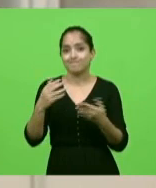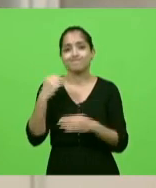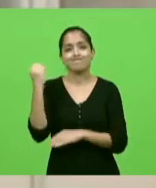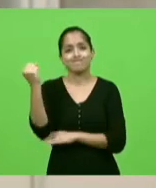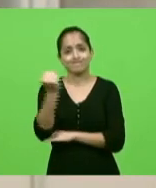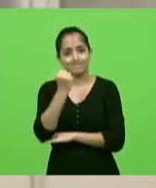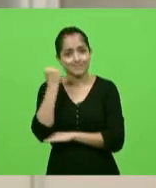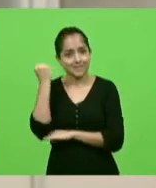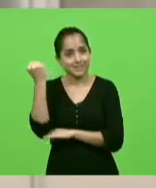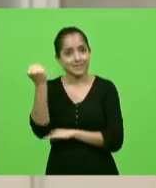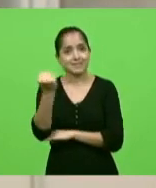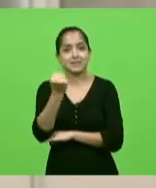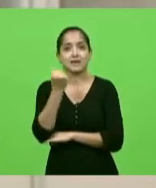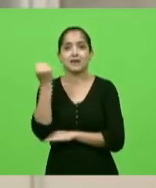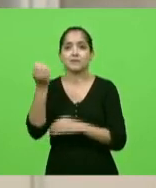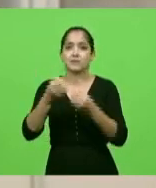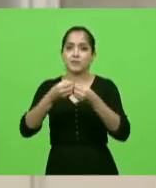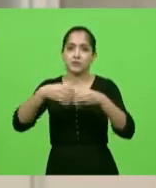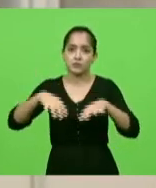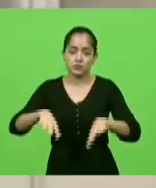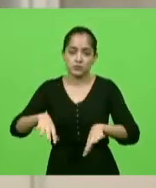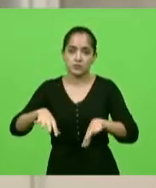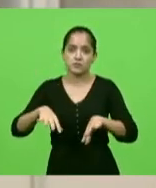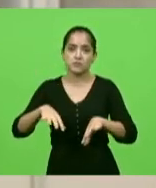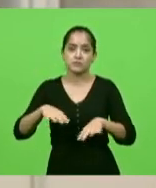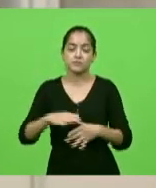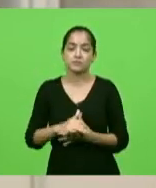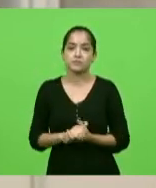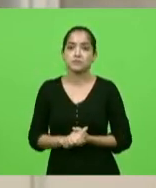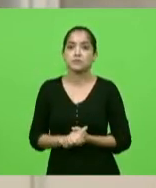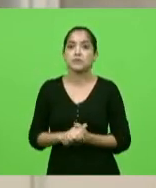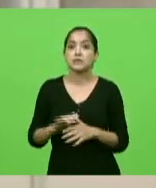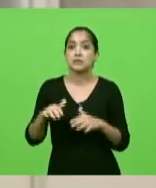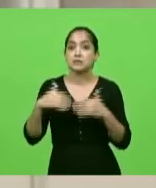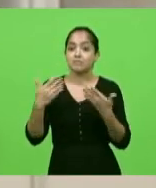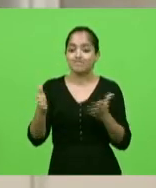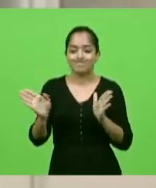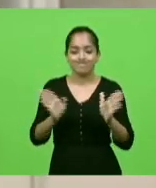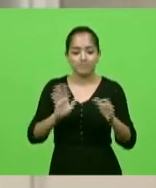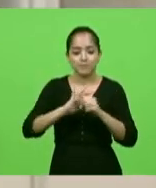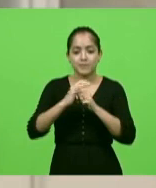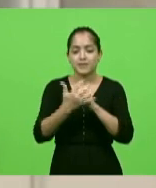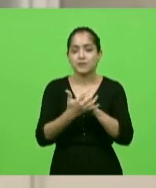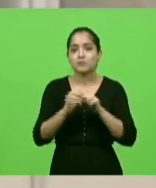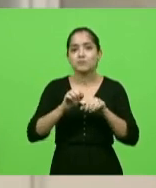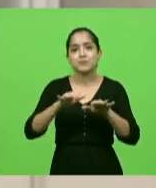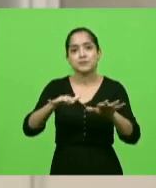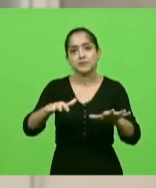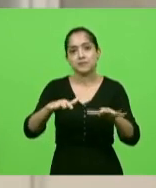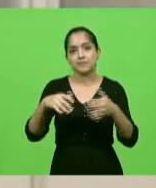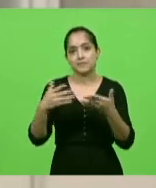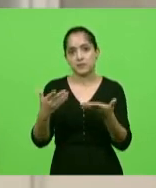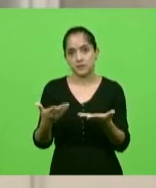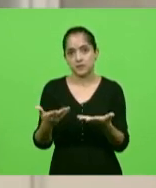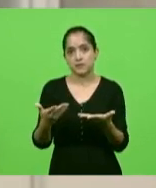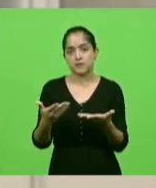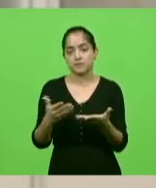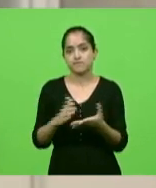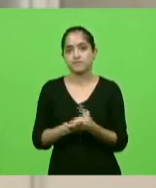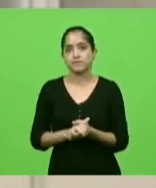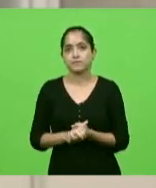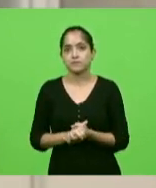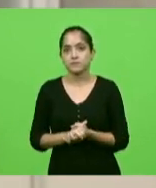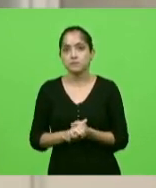grave desfalque patrimonial os próprios públicos de se está em plena pandemia conforme